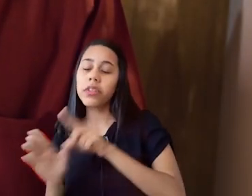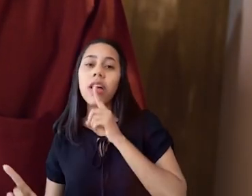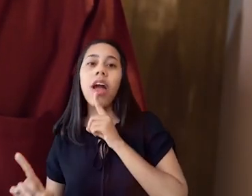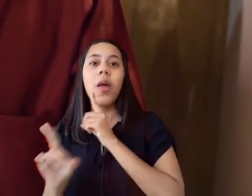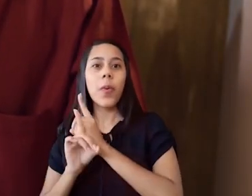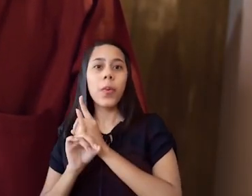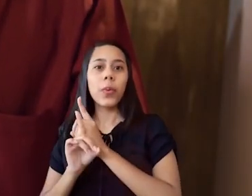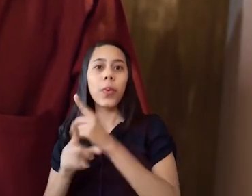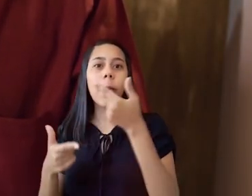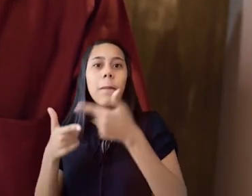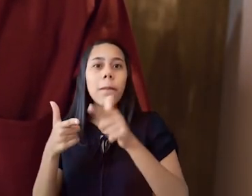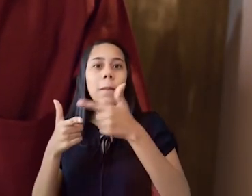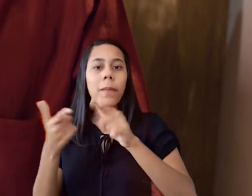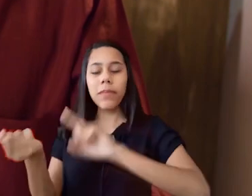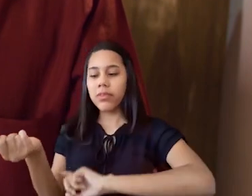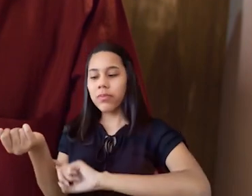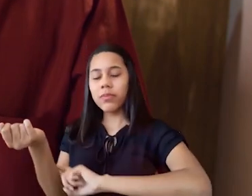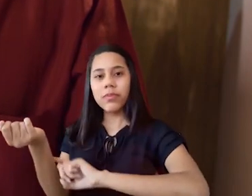descobri o que era um incômodo.